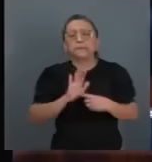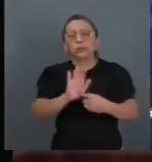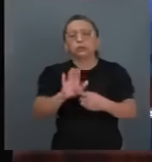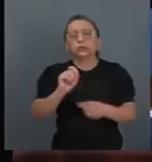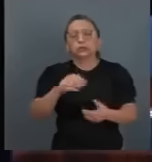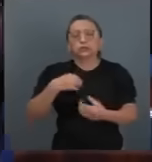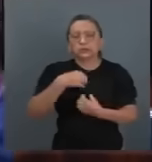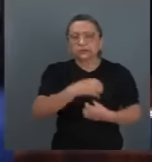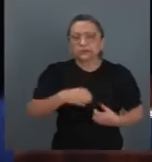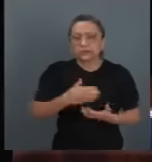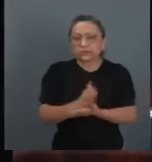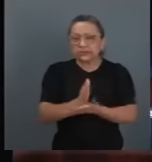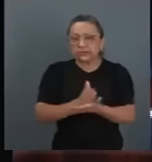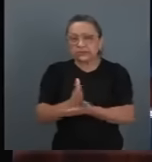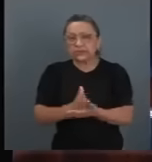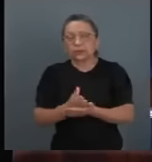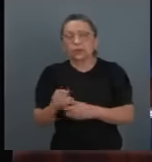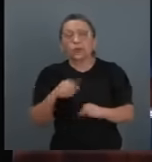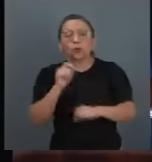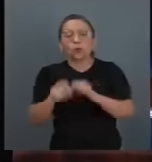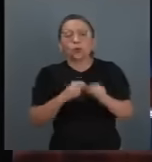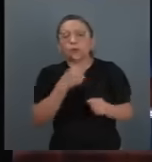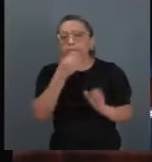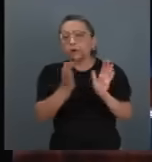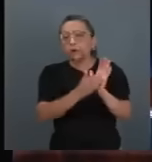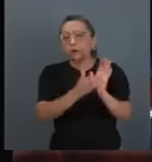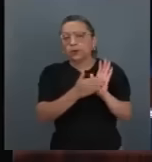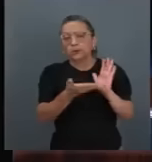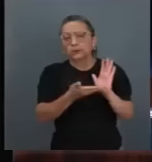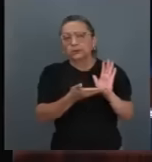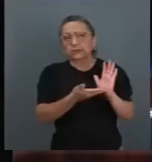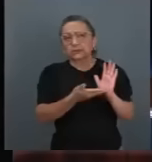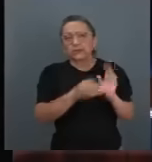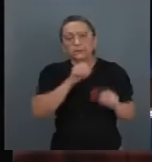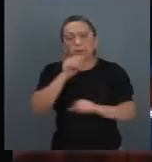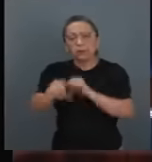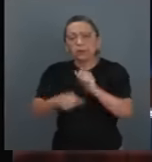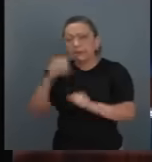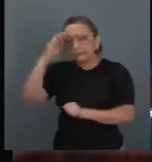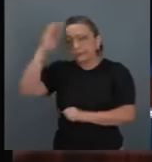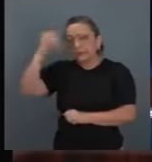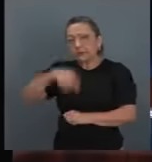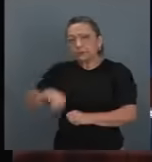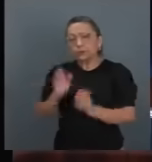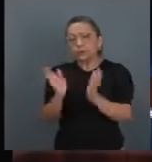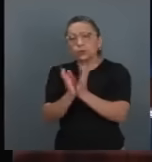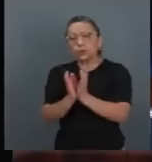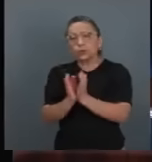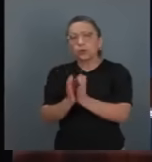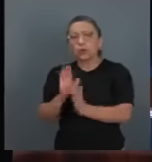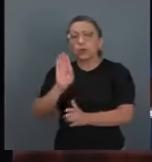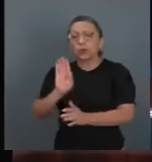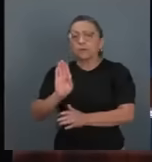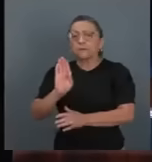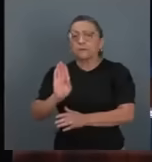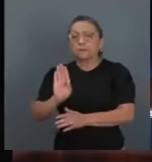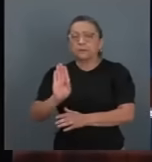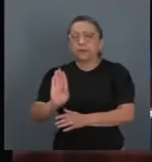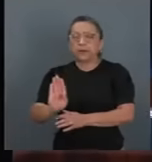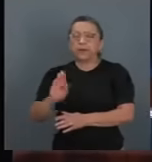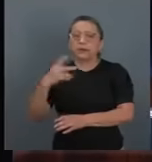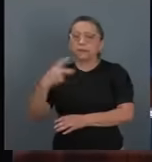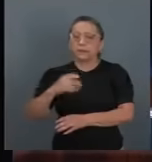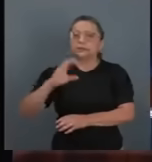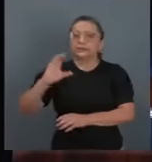a sua indignação com a proposta de mudança, principalmente do benefício de